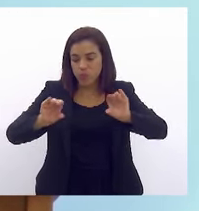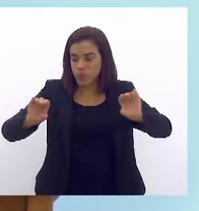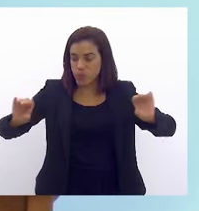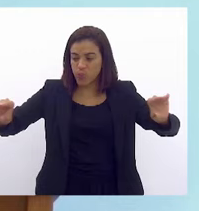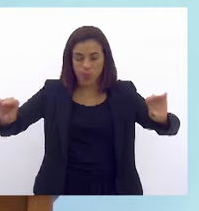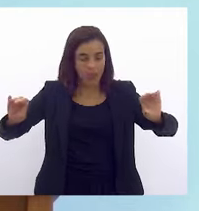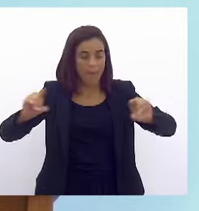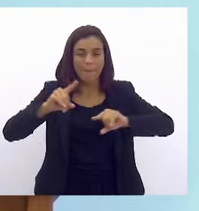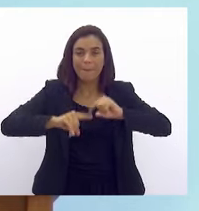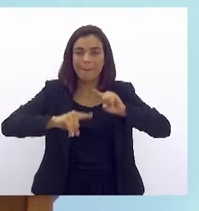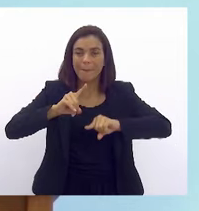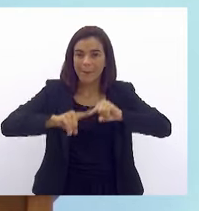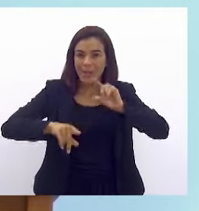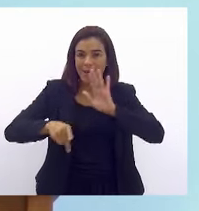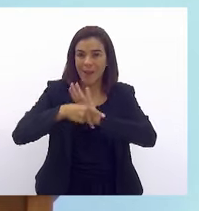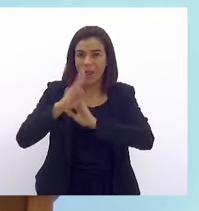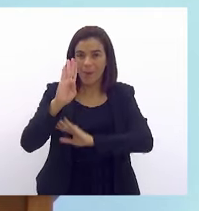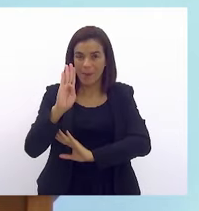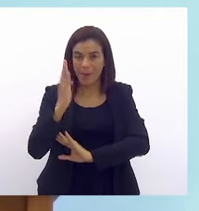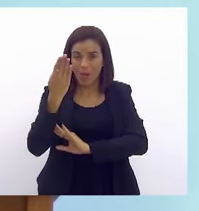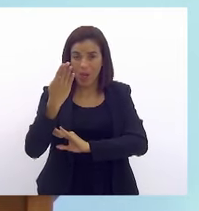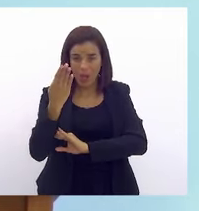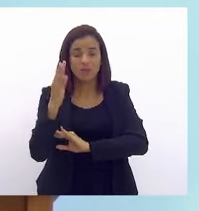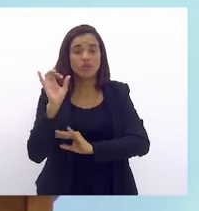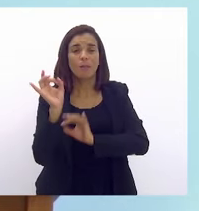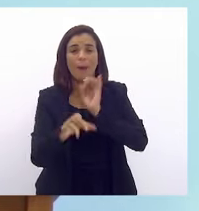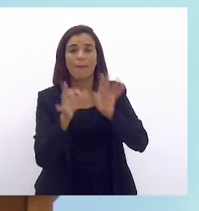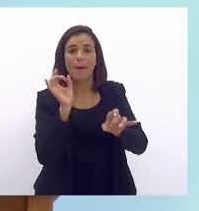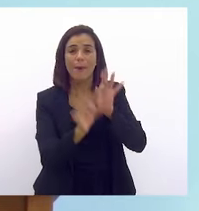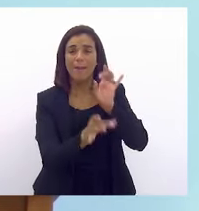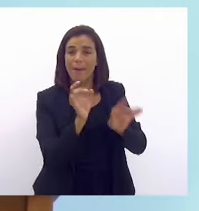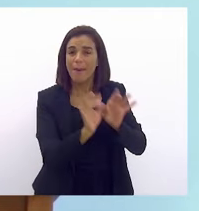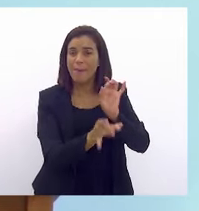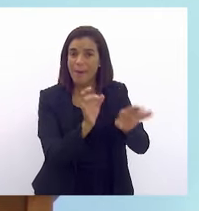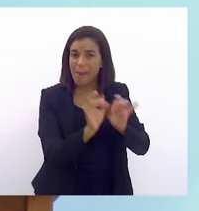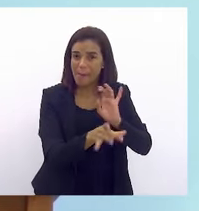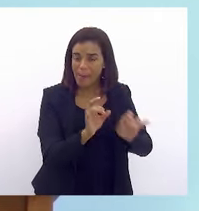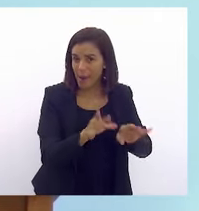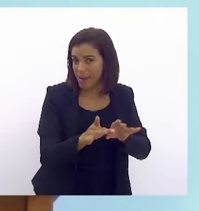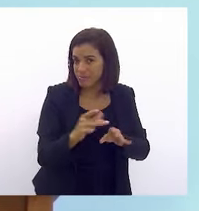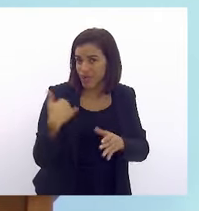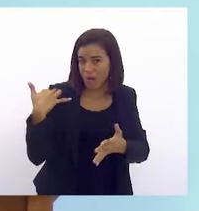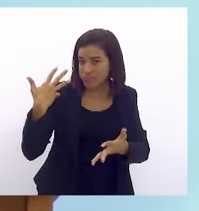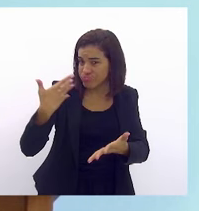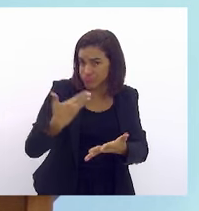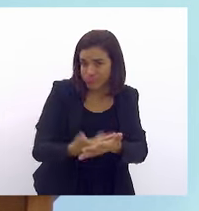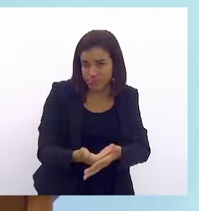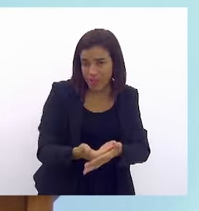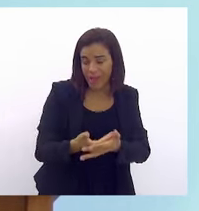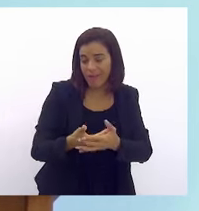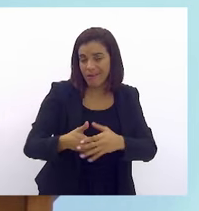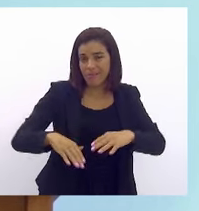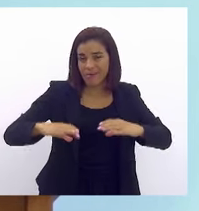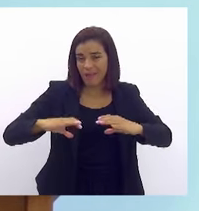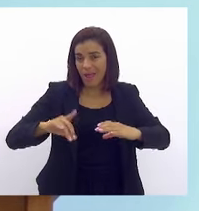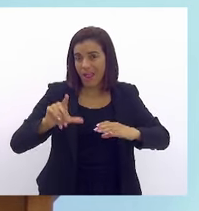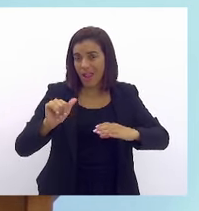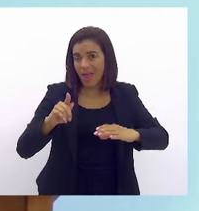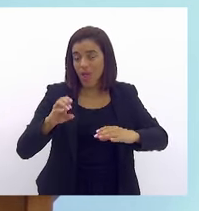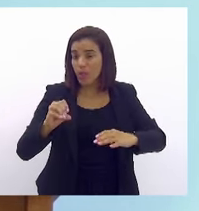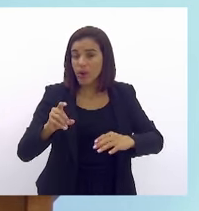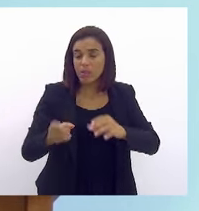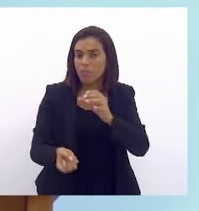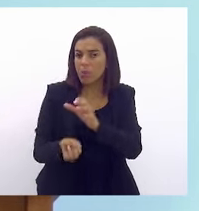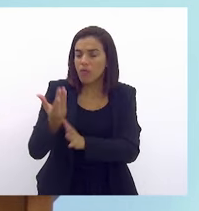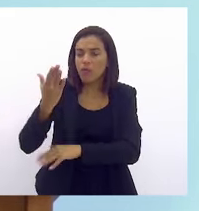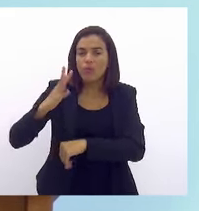orgânico formado pelo esgoto que é lançado desde sempre nas nossas lagoas e que tem causado problema de saúde,